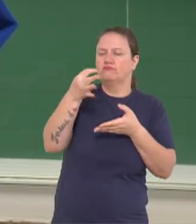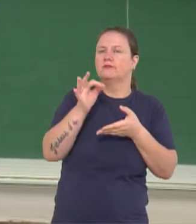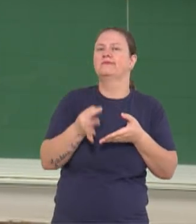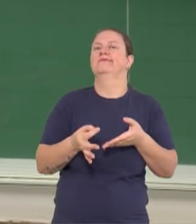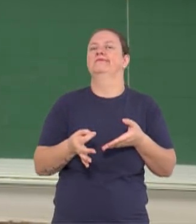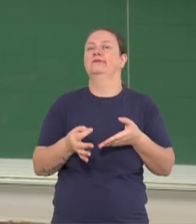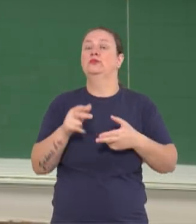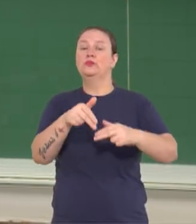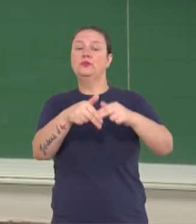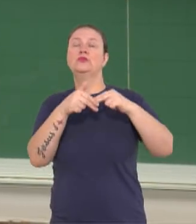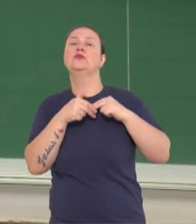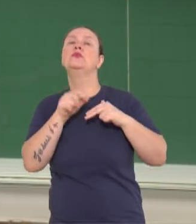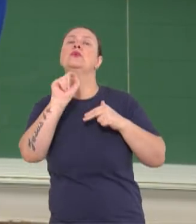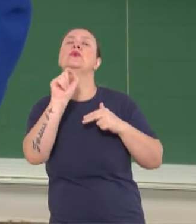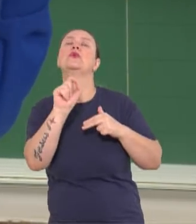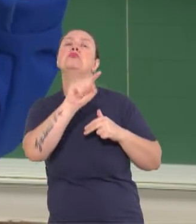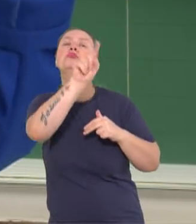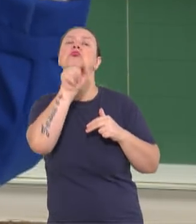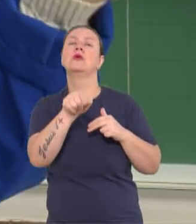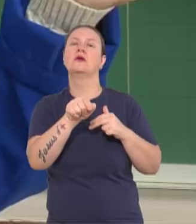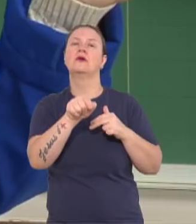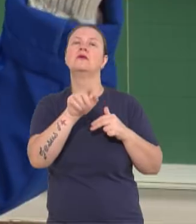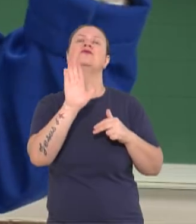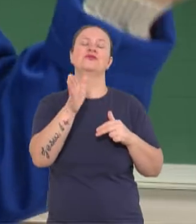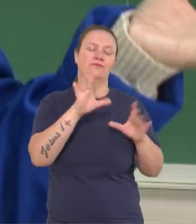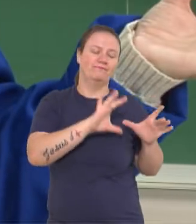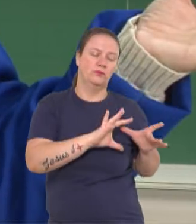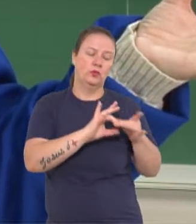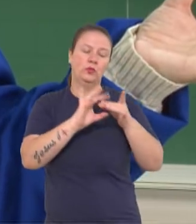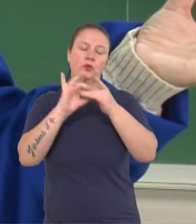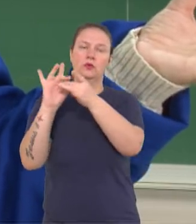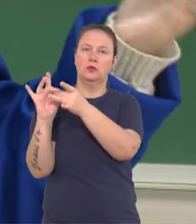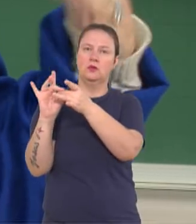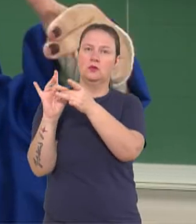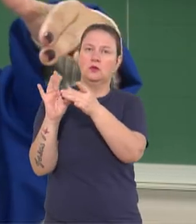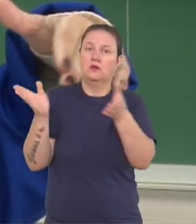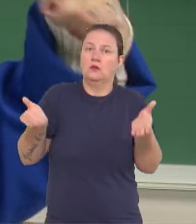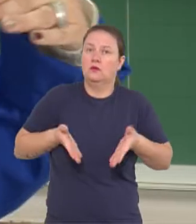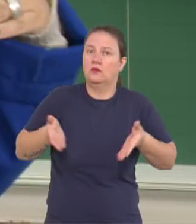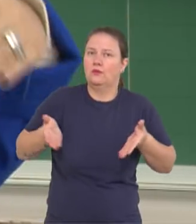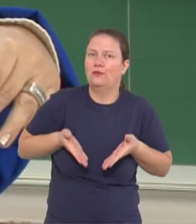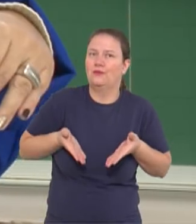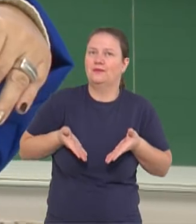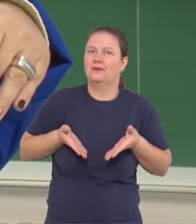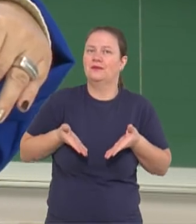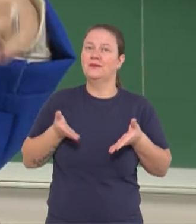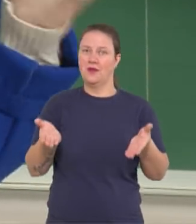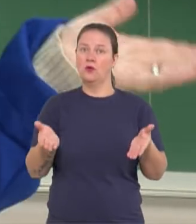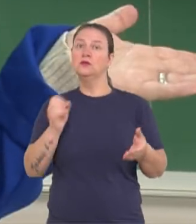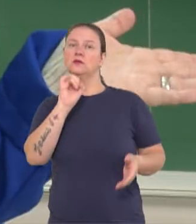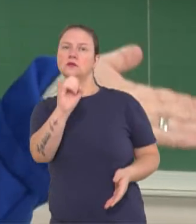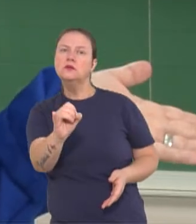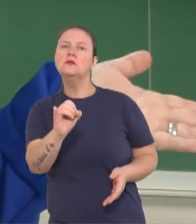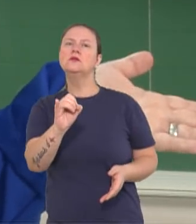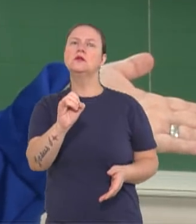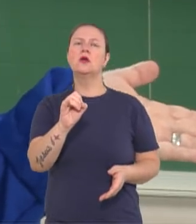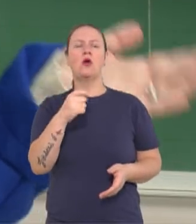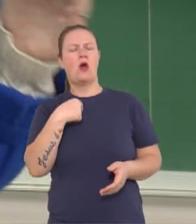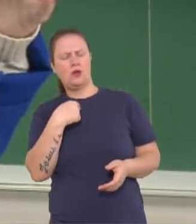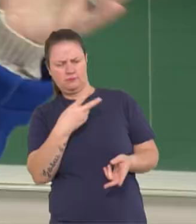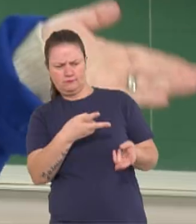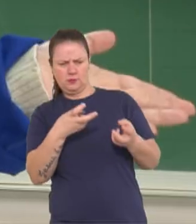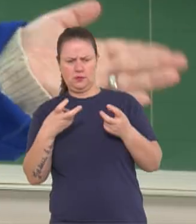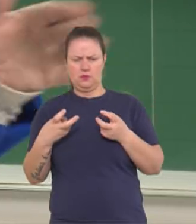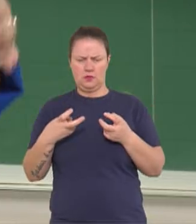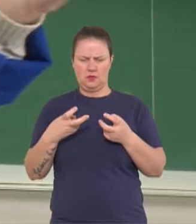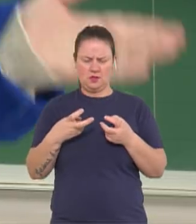por causa que ele consegue compreender o contexto extraverbal. Aquilo que não está dito está nas entrelinhas. Eu levanto uma suspeita. Ora, não